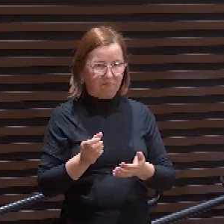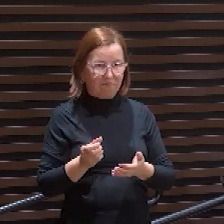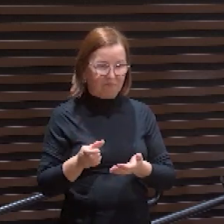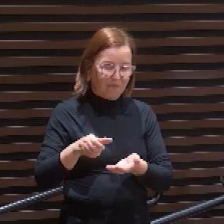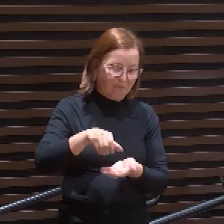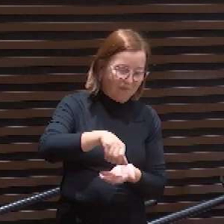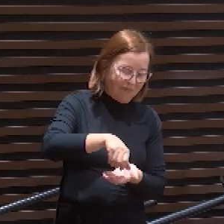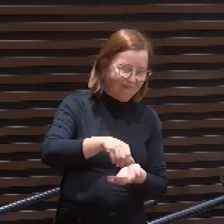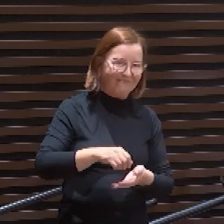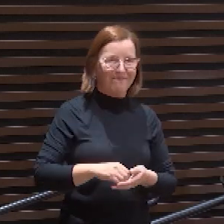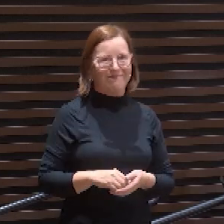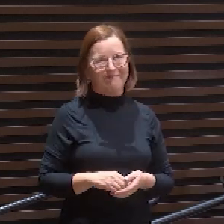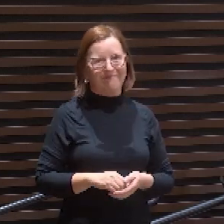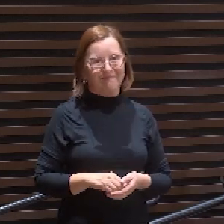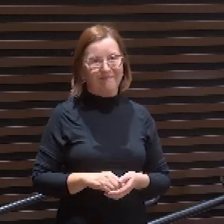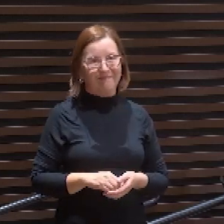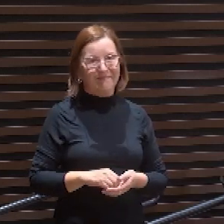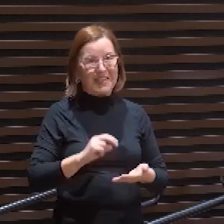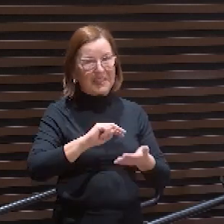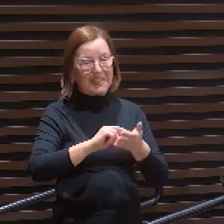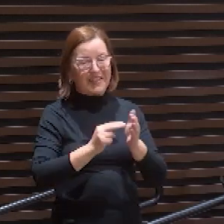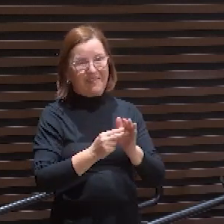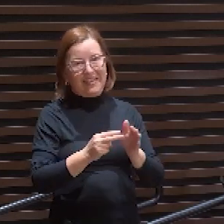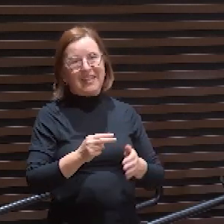Ou seja, totalmente a morte.